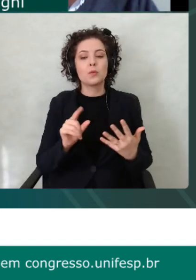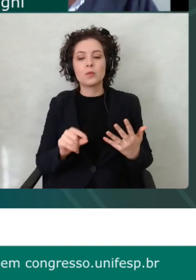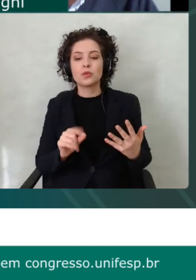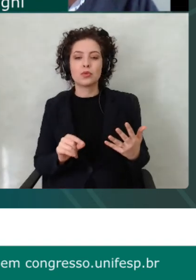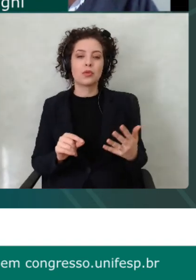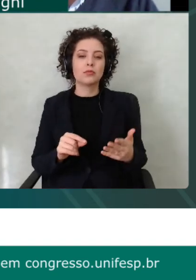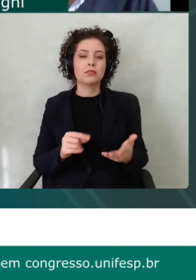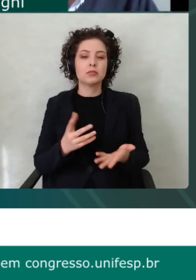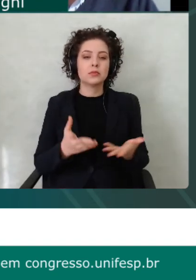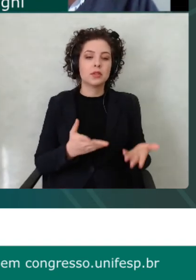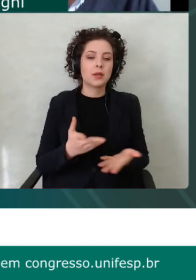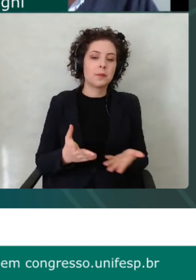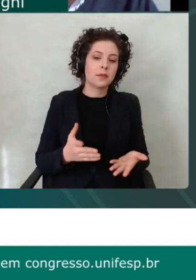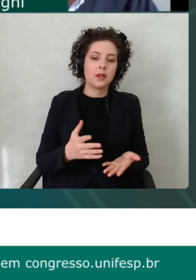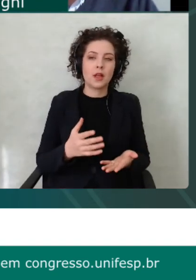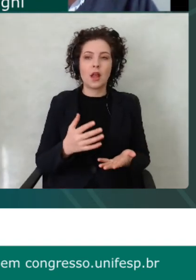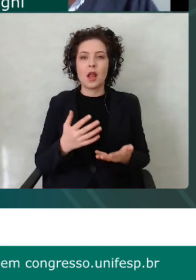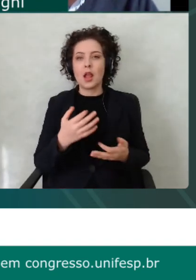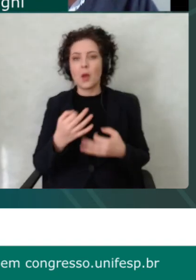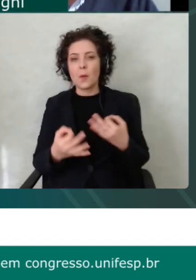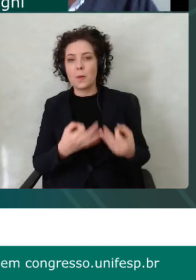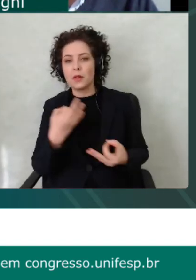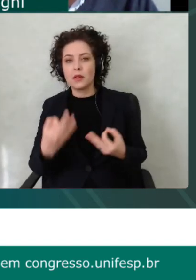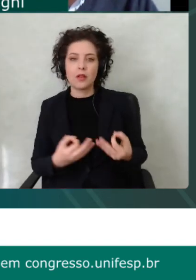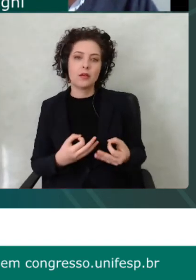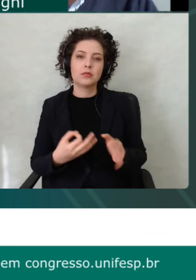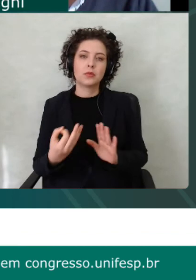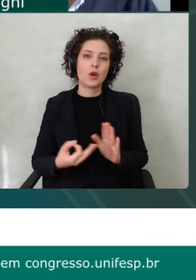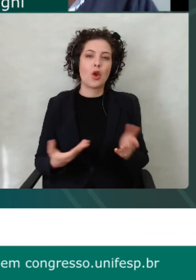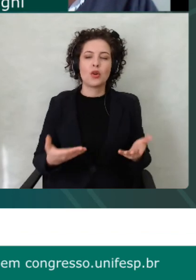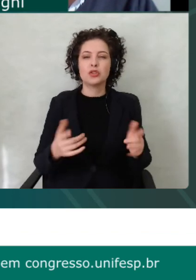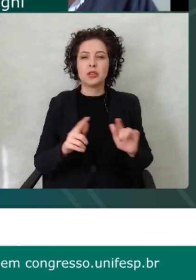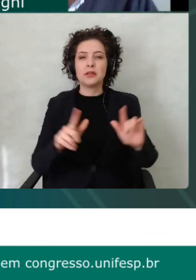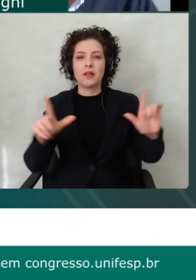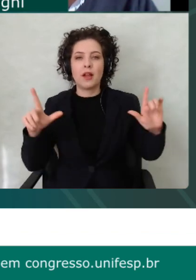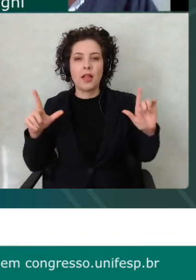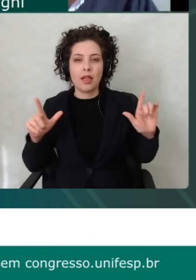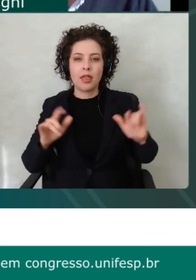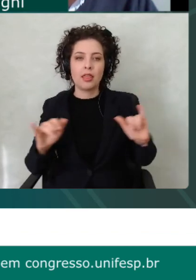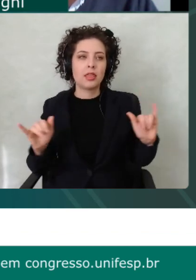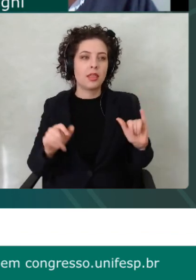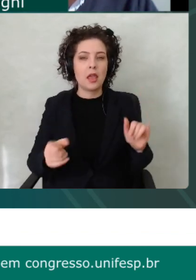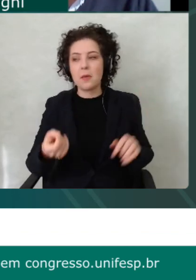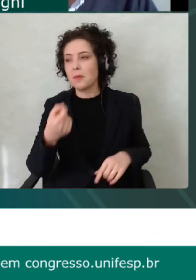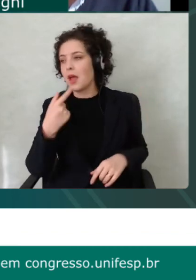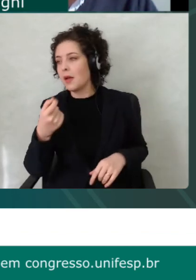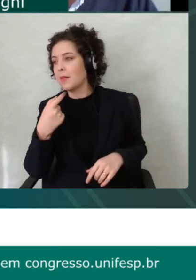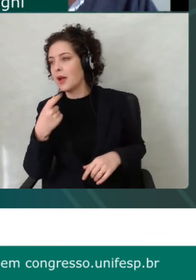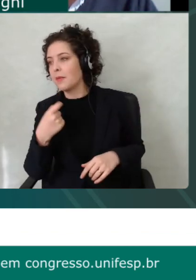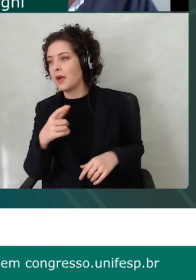clínica? Hoje se fala muito, né, na mídia, muitas pessoas tomando, né,